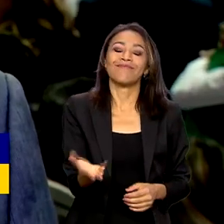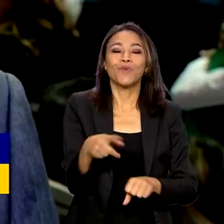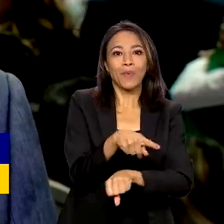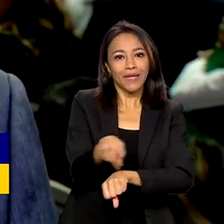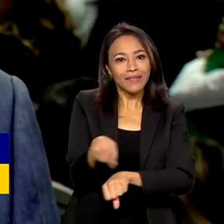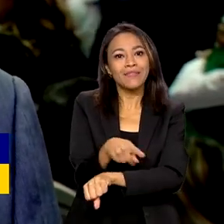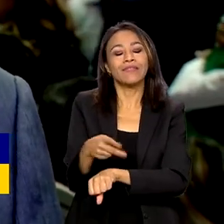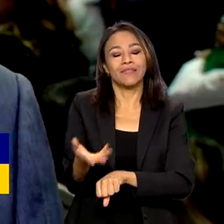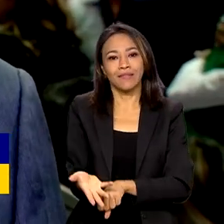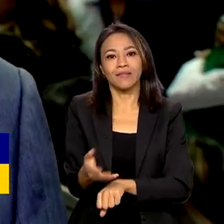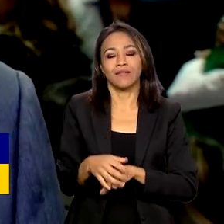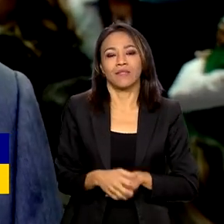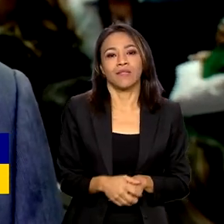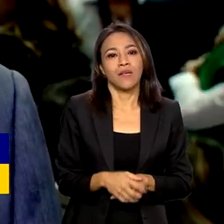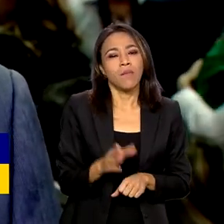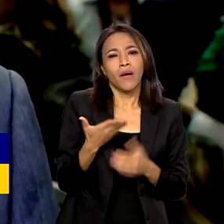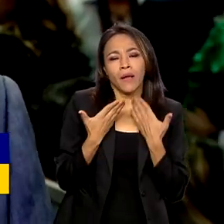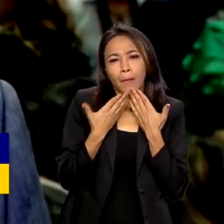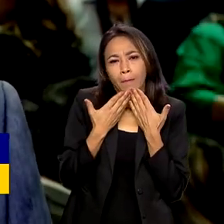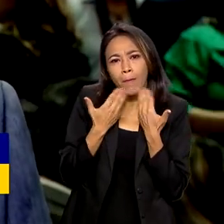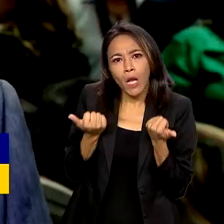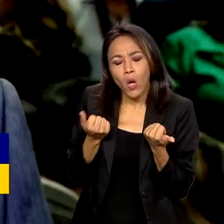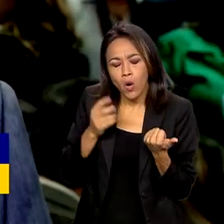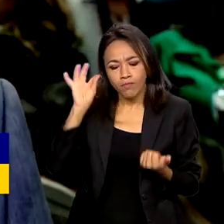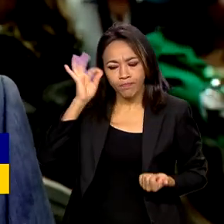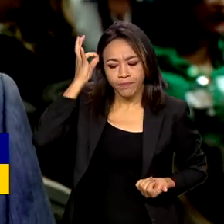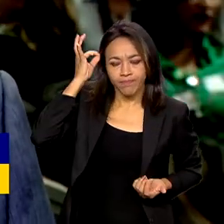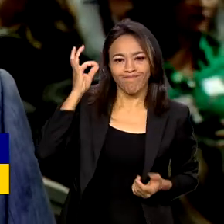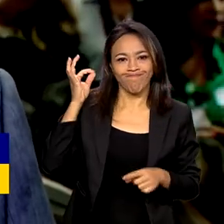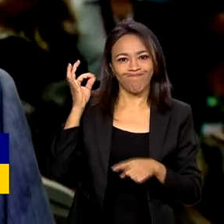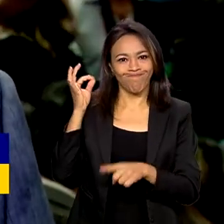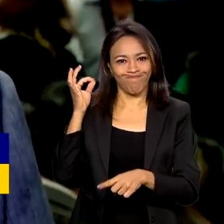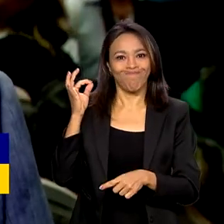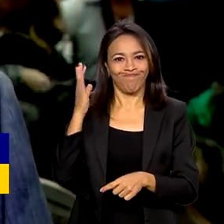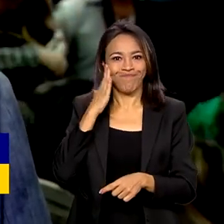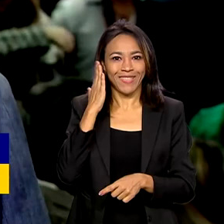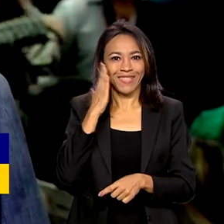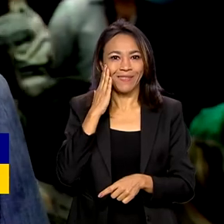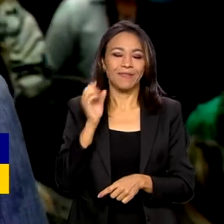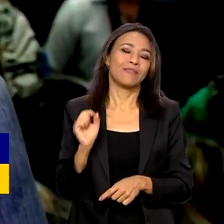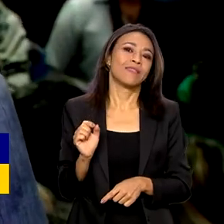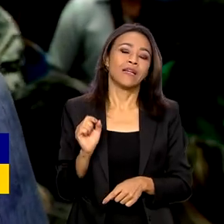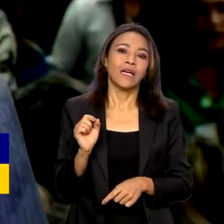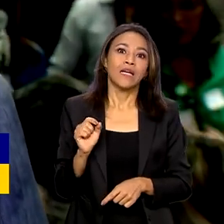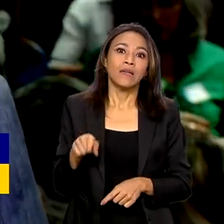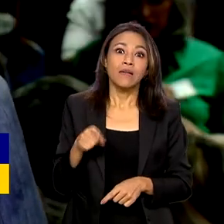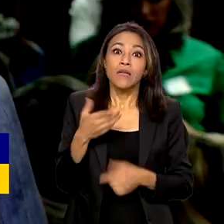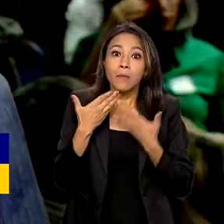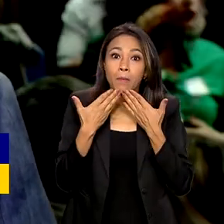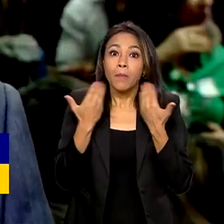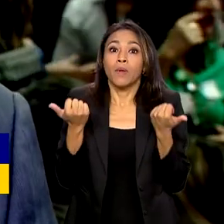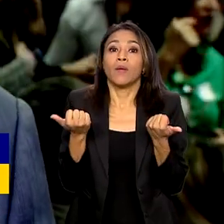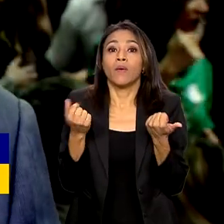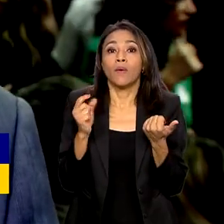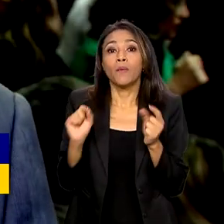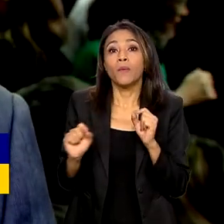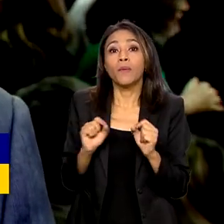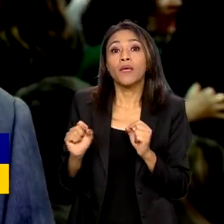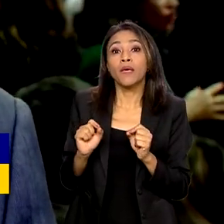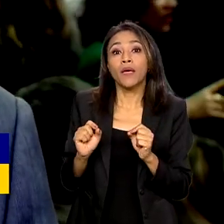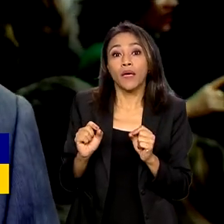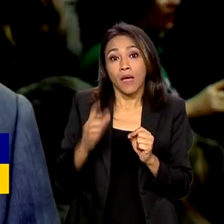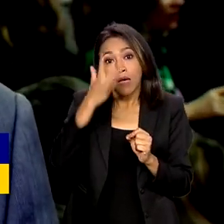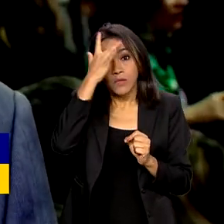para dar uma melhor resposta, liberando os nossos servidores para fazerem